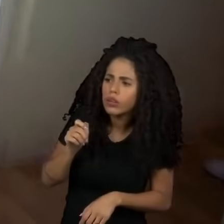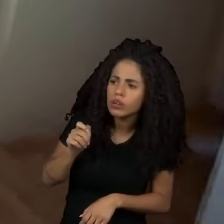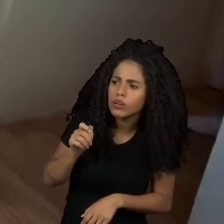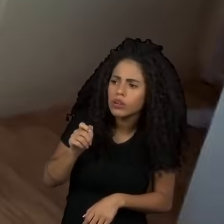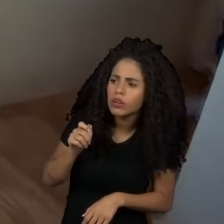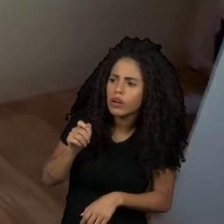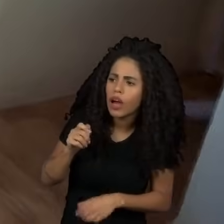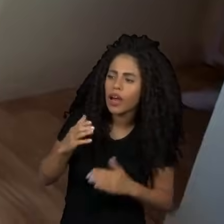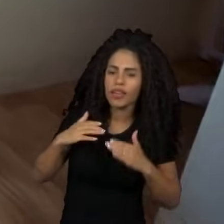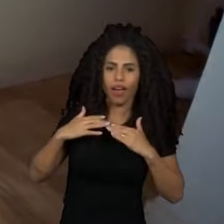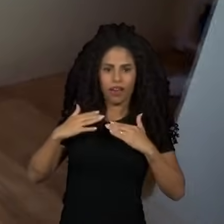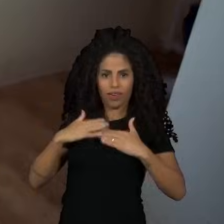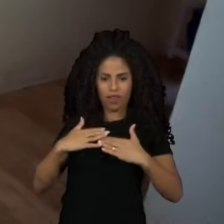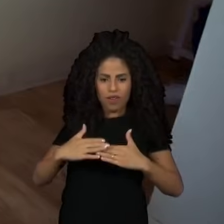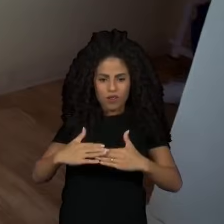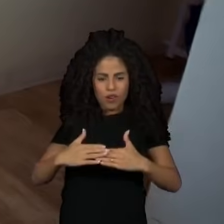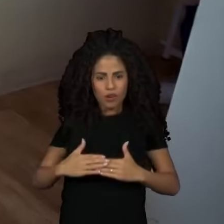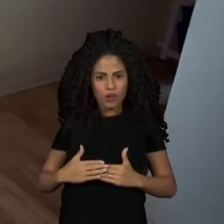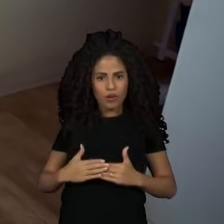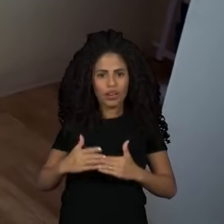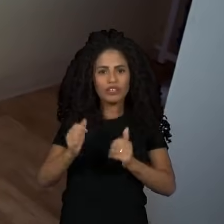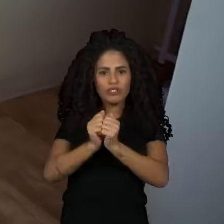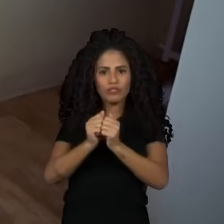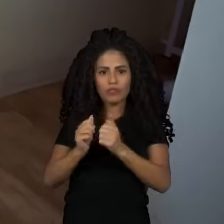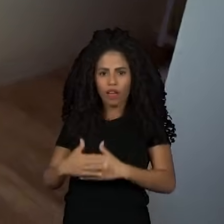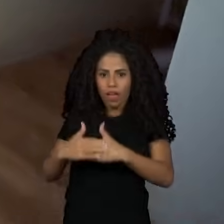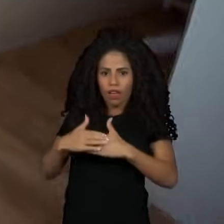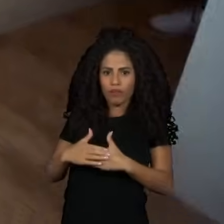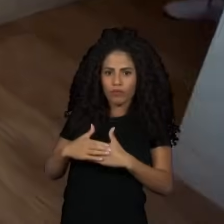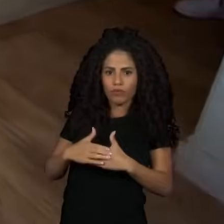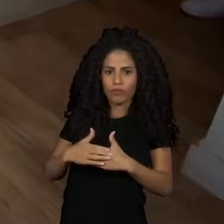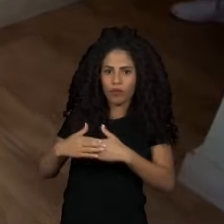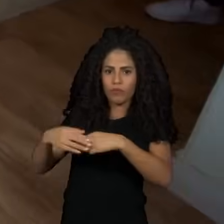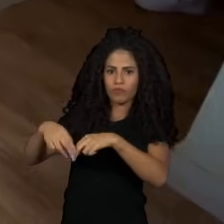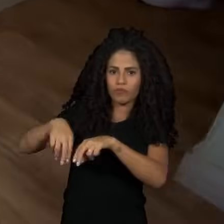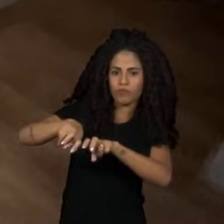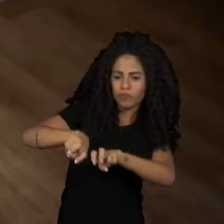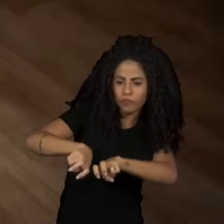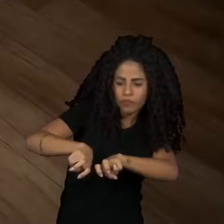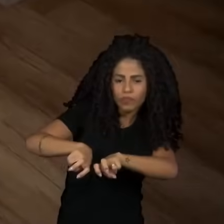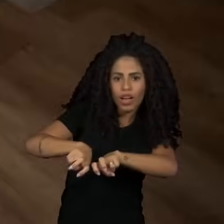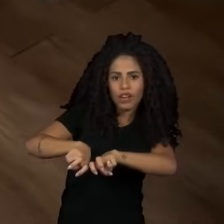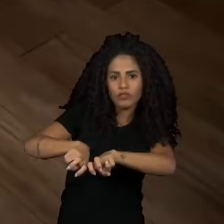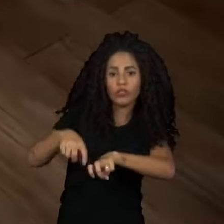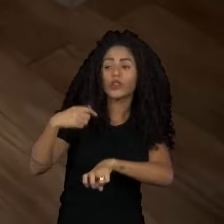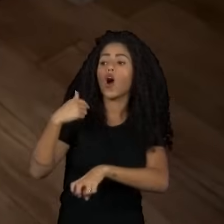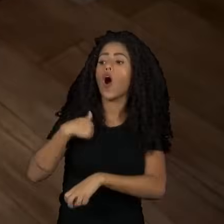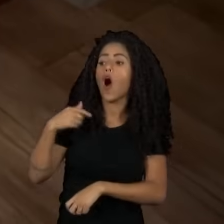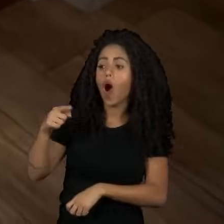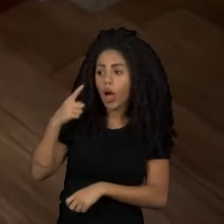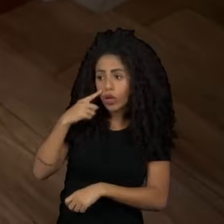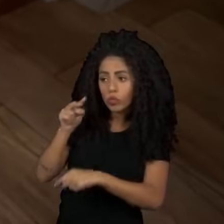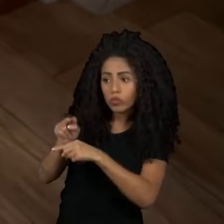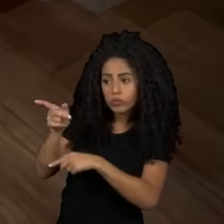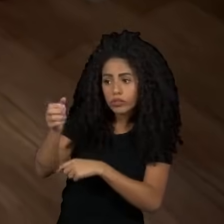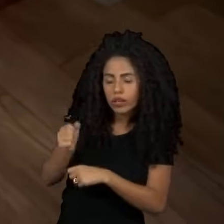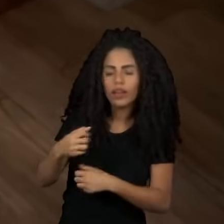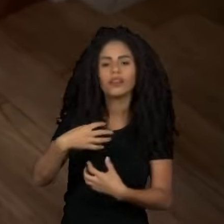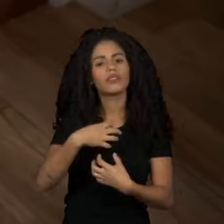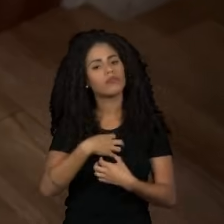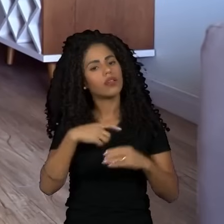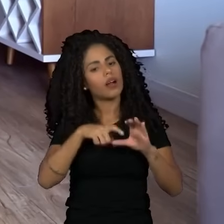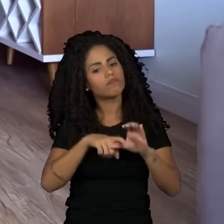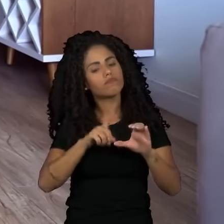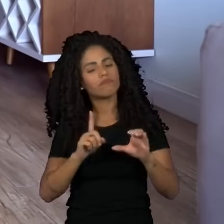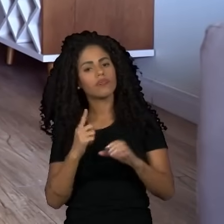deitou na minha barriga e logo em seguida ele deitou e virou de costas pra mim, dizendo, olha, eu tô aqui. Então ele tá me trazendo autonomia